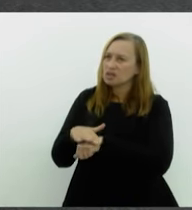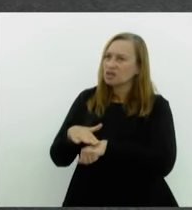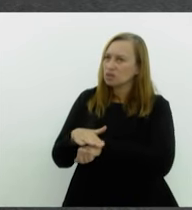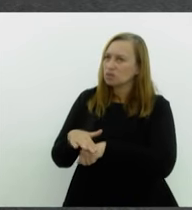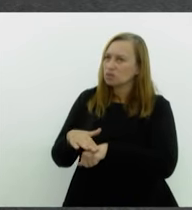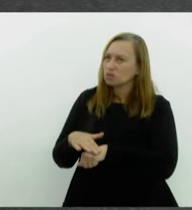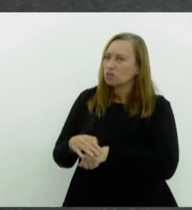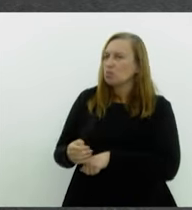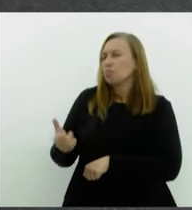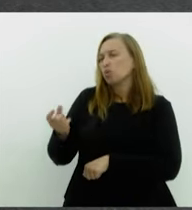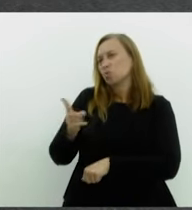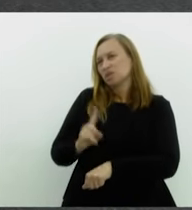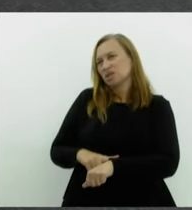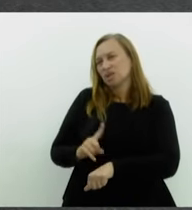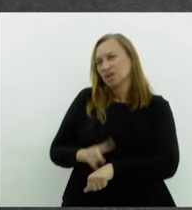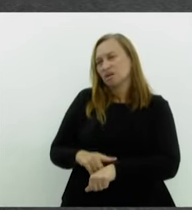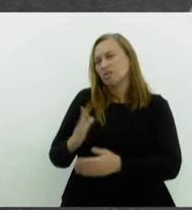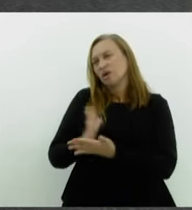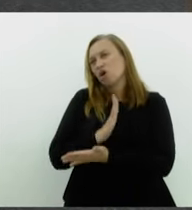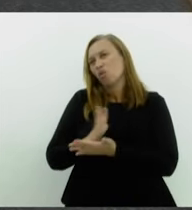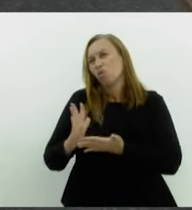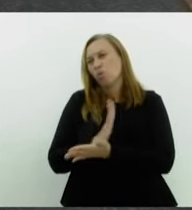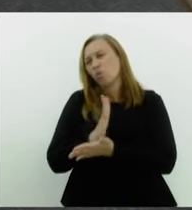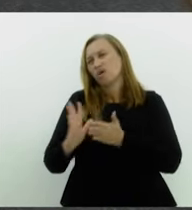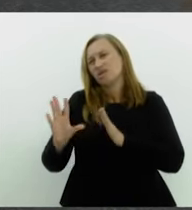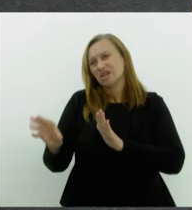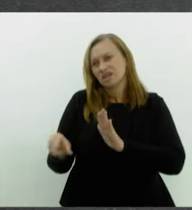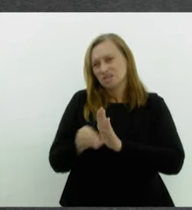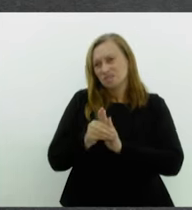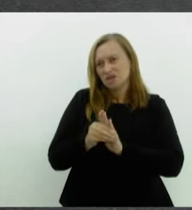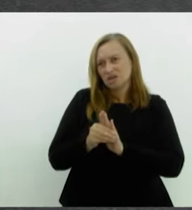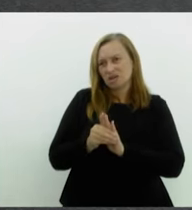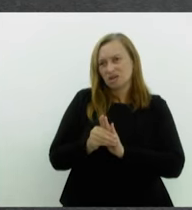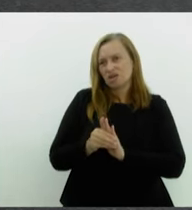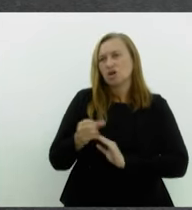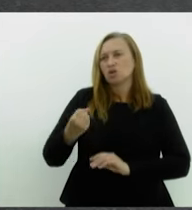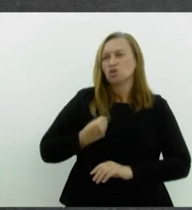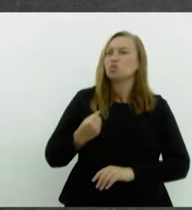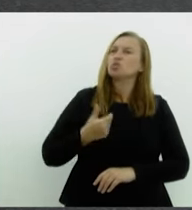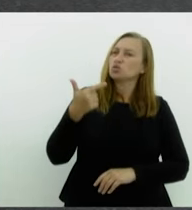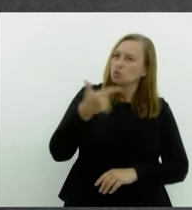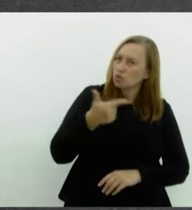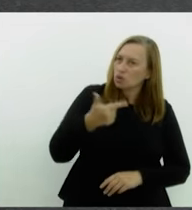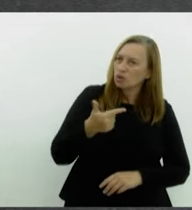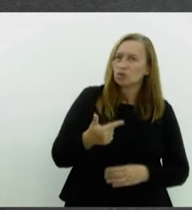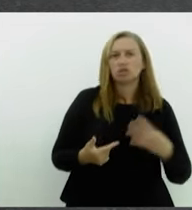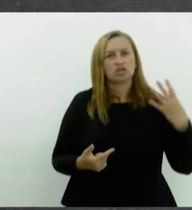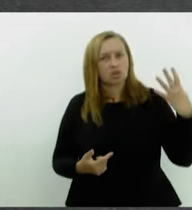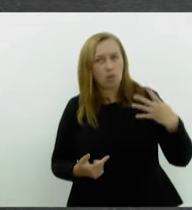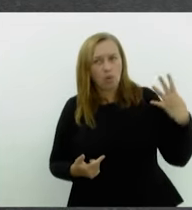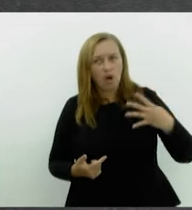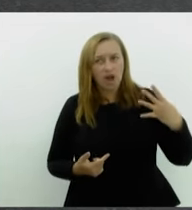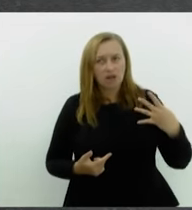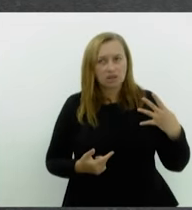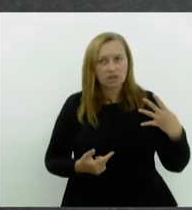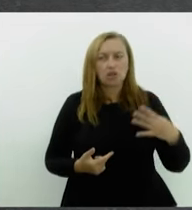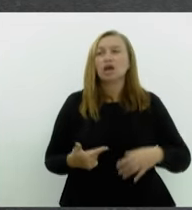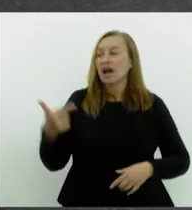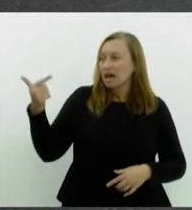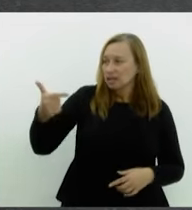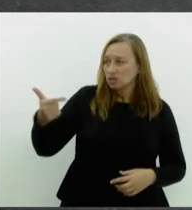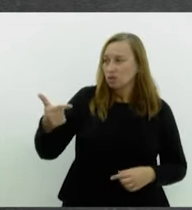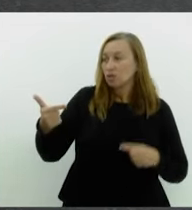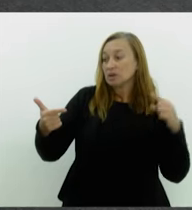pouco. Algumas dessas emendas, sobretudo a emenda número 2 e a emenda número 4, mas sobretudo a emenda número